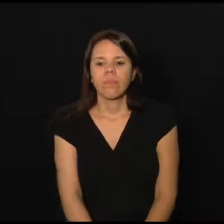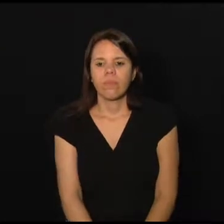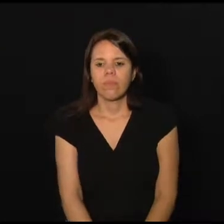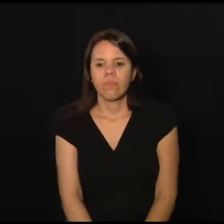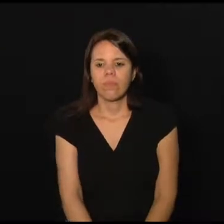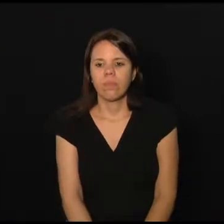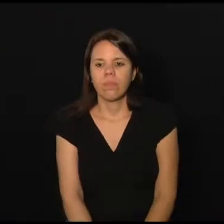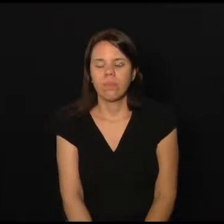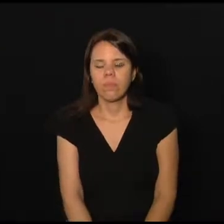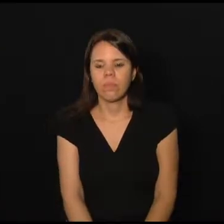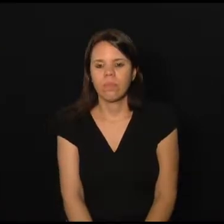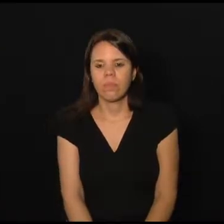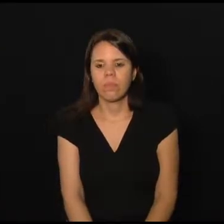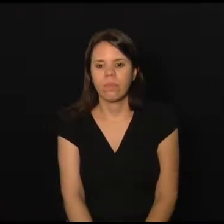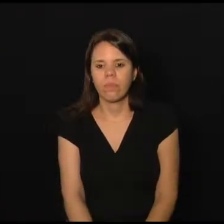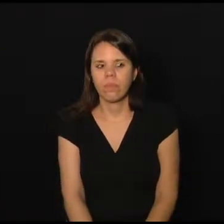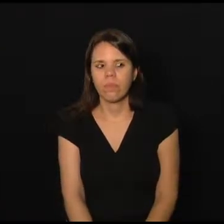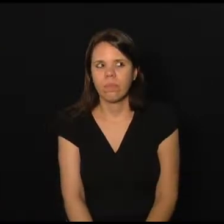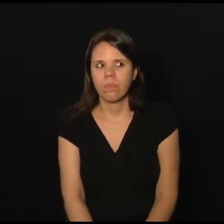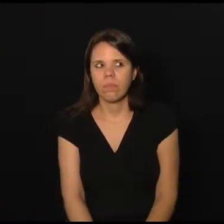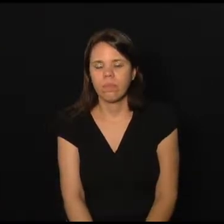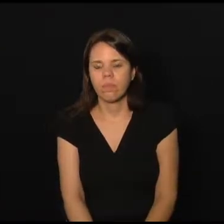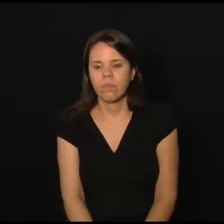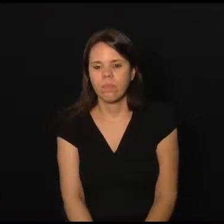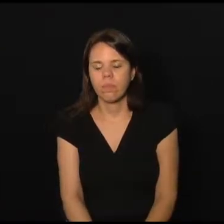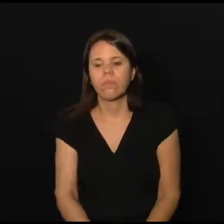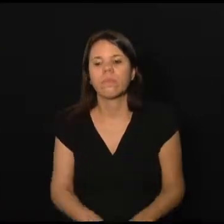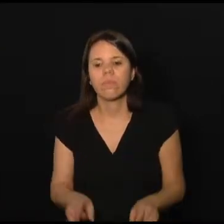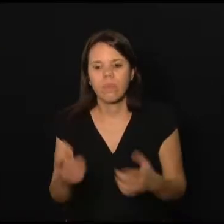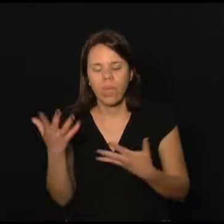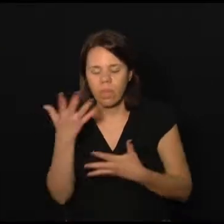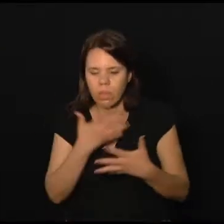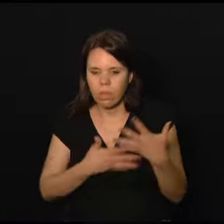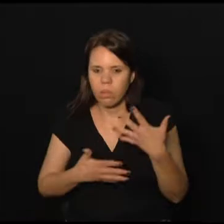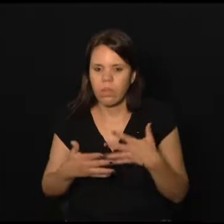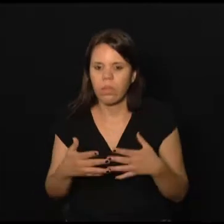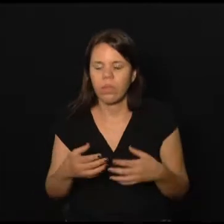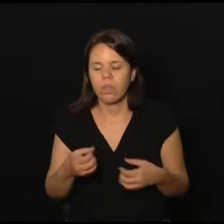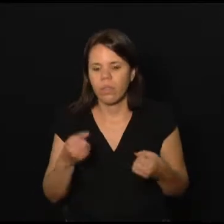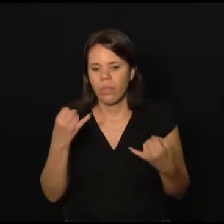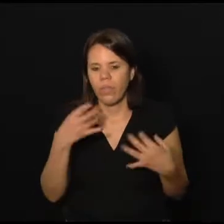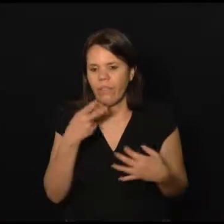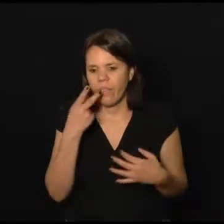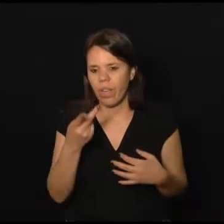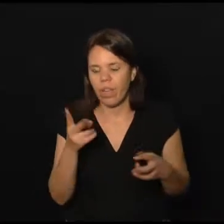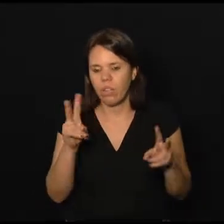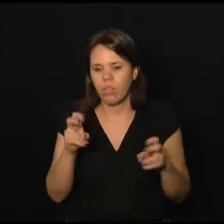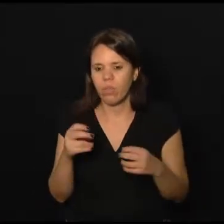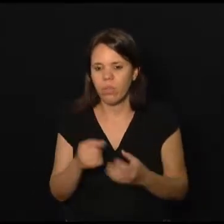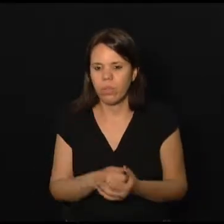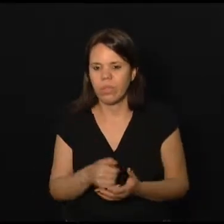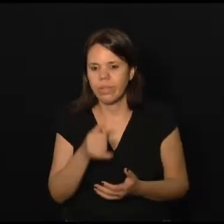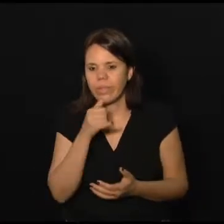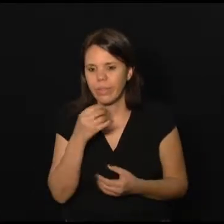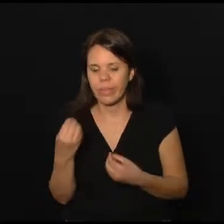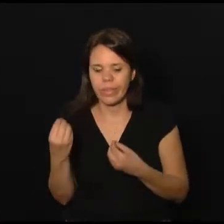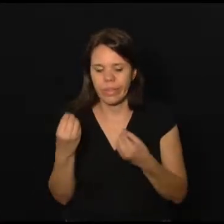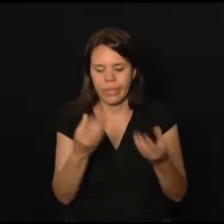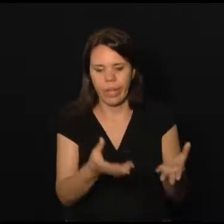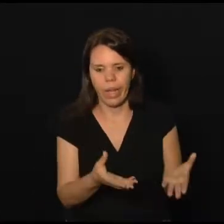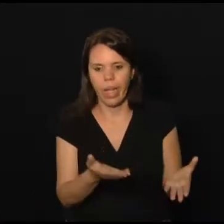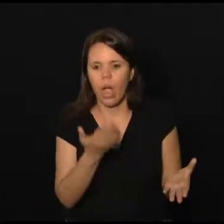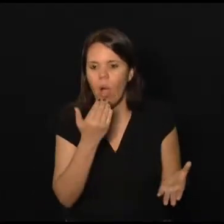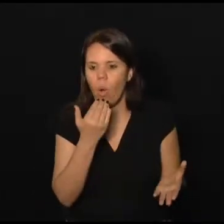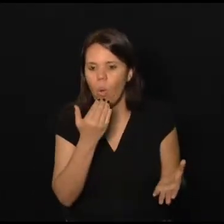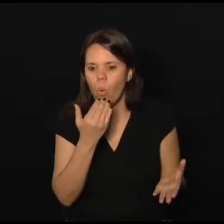gente acha que está ajudando. e acaba atrapalhando, né? Eu estava falando da questão da entrega de comidas, né, no centro da